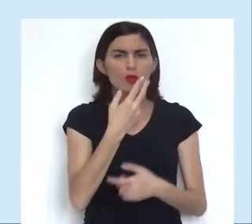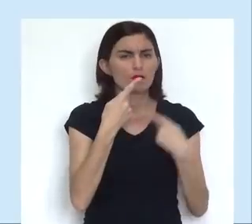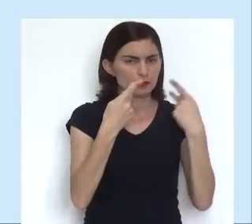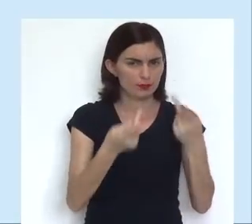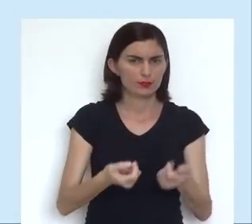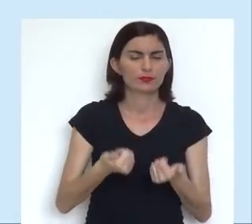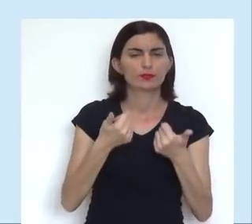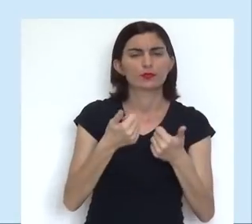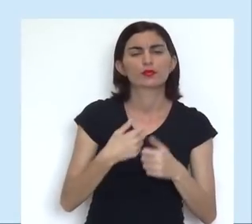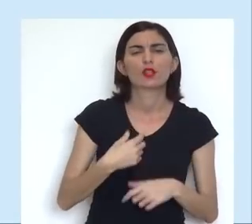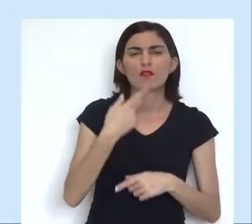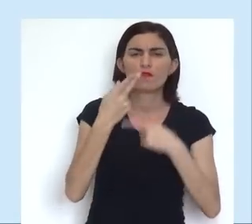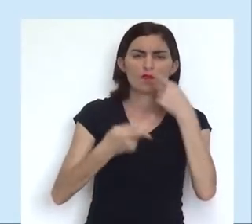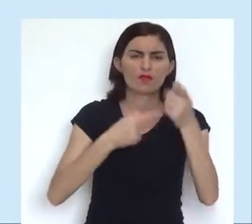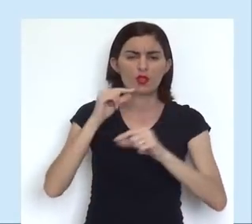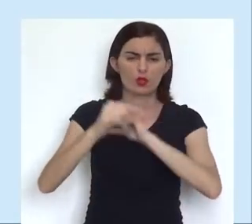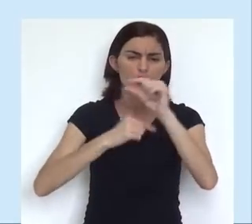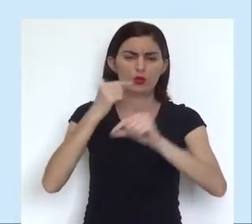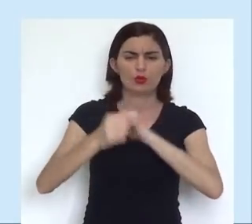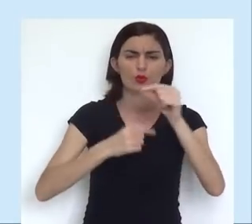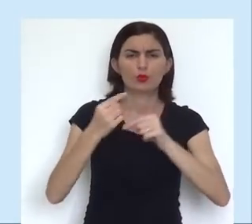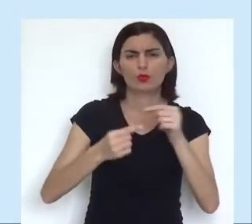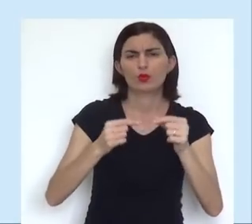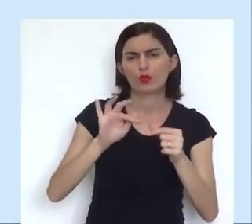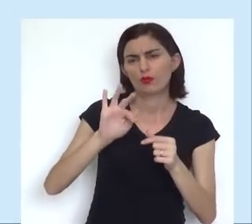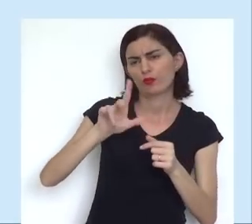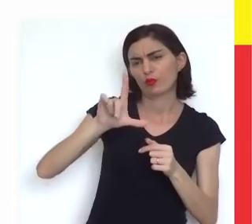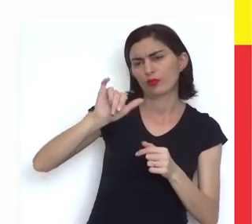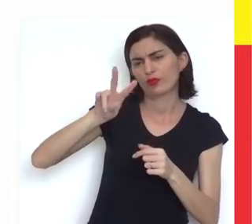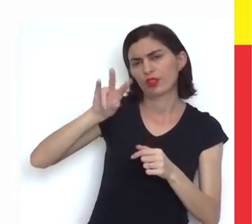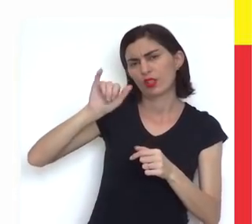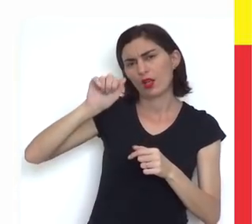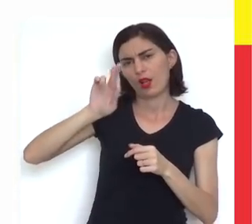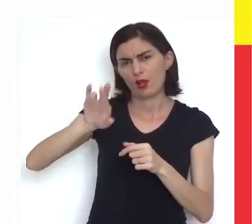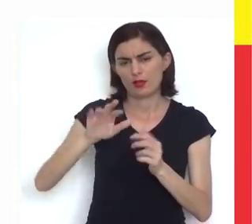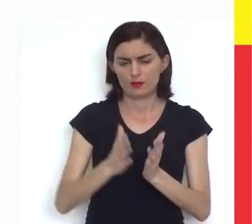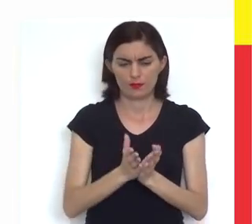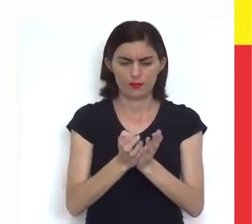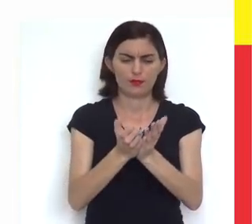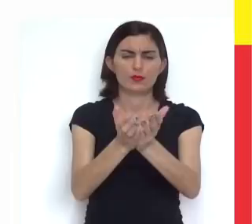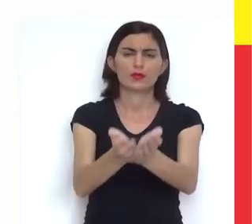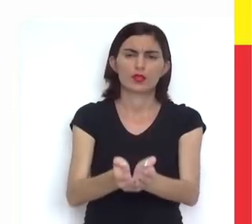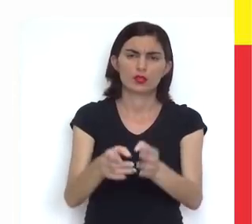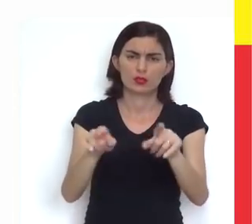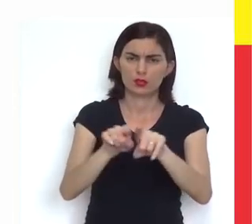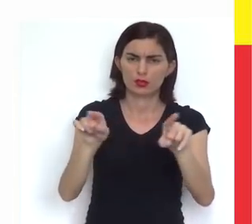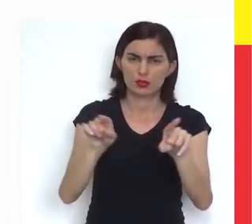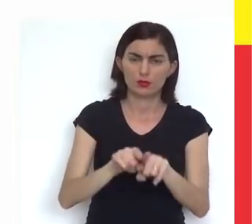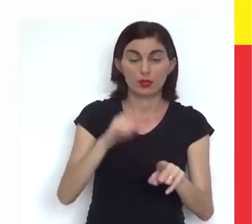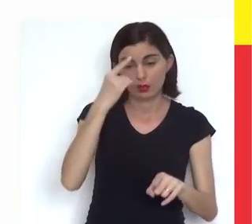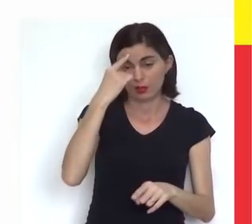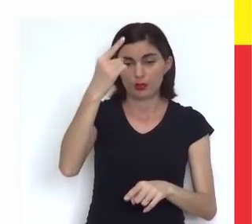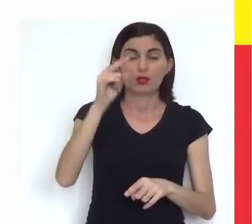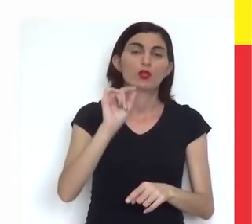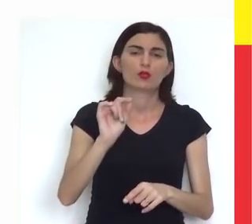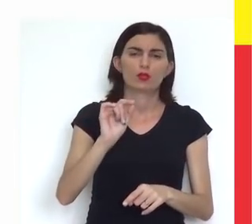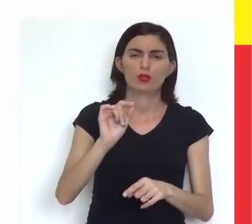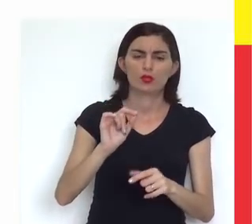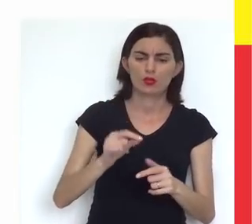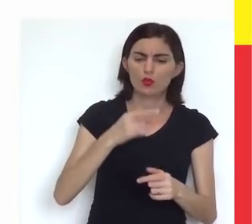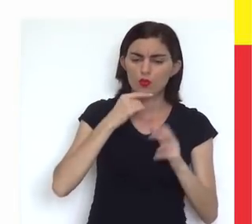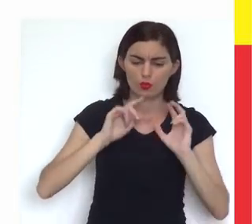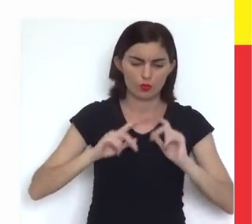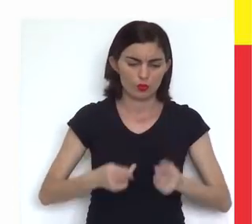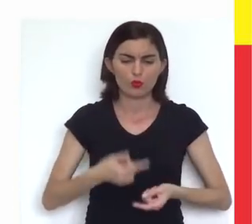boa. Falando um pouquinho sobre os transportes fluviais, tá? Os transportes marinhos, a gente vai ter também a ideia de tração